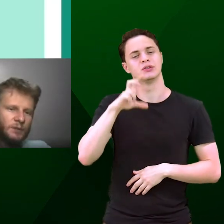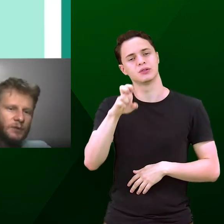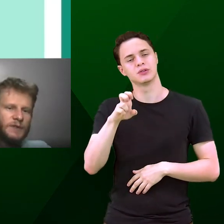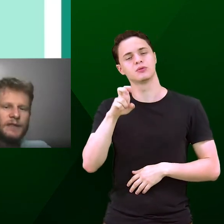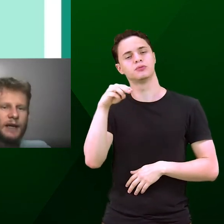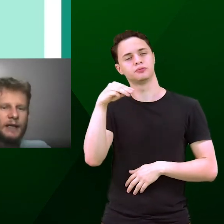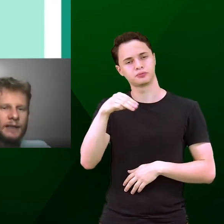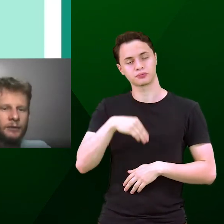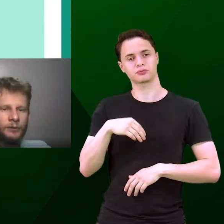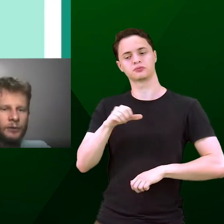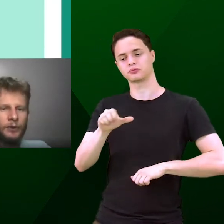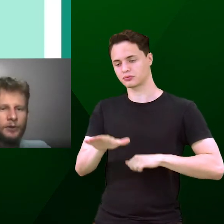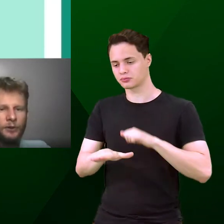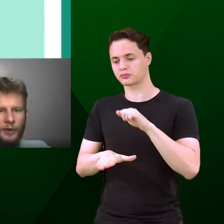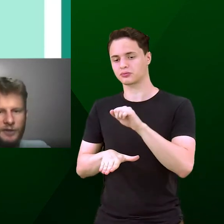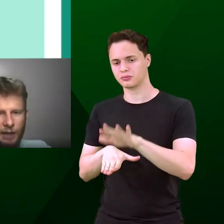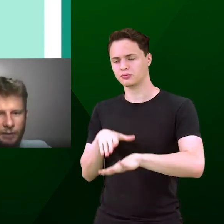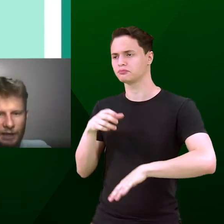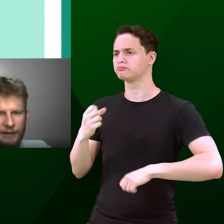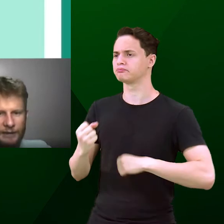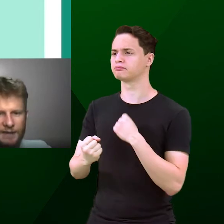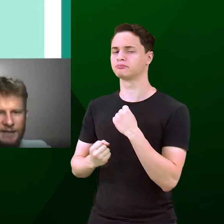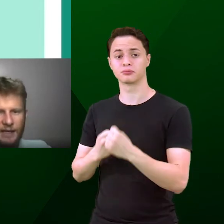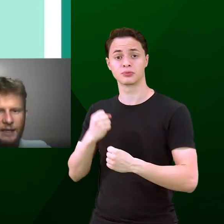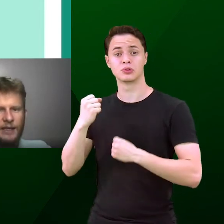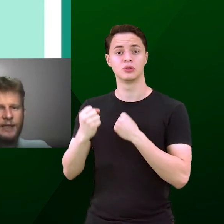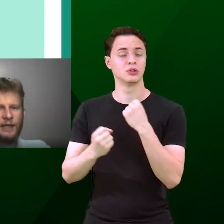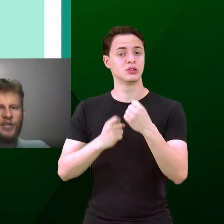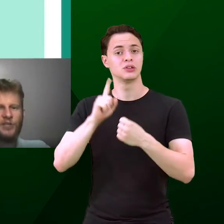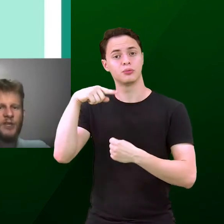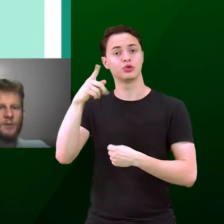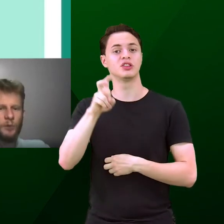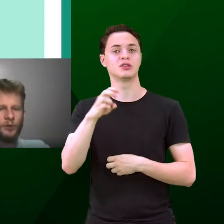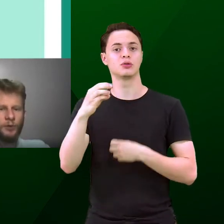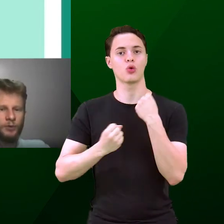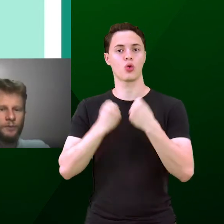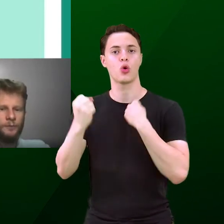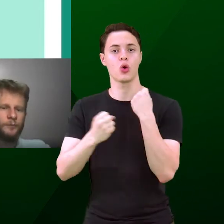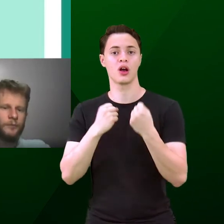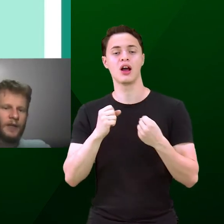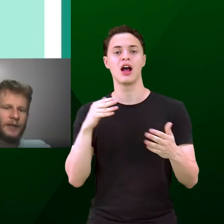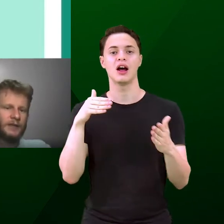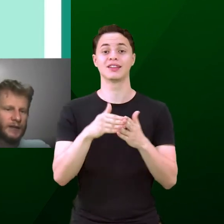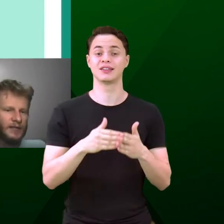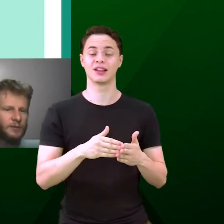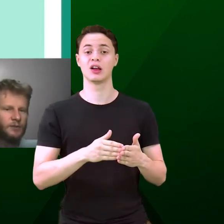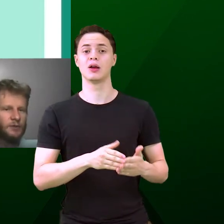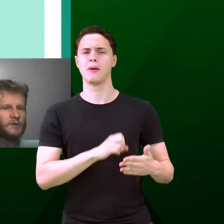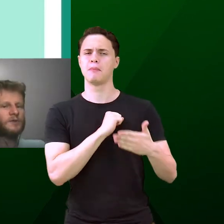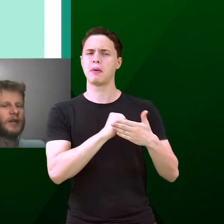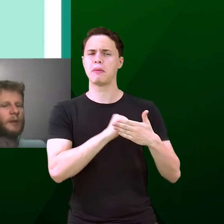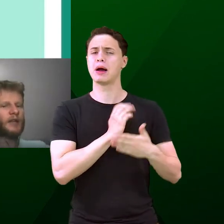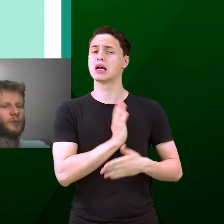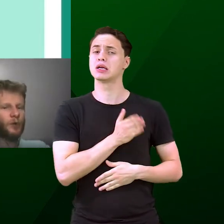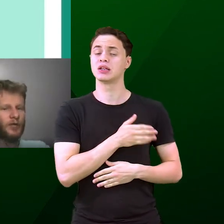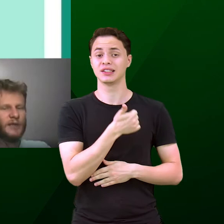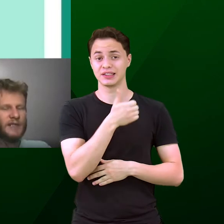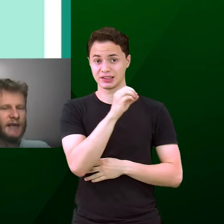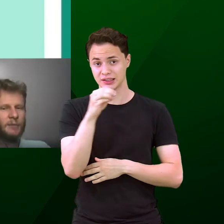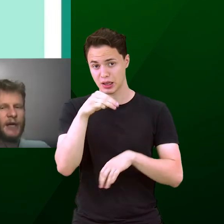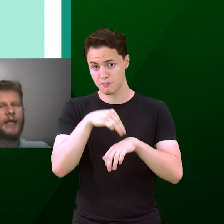exemplos aqui, ó. Coloquei a idade de 20 anos, uma mulher, tá? Então a frequência cardíaca máxima dela seria